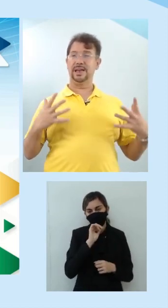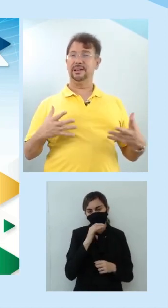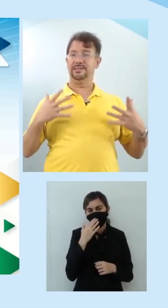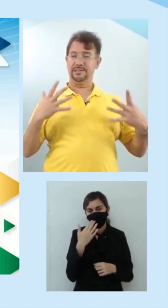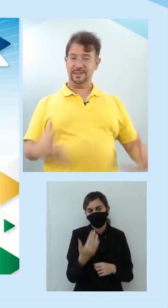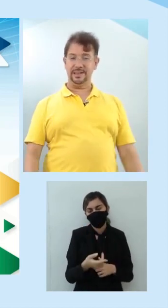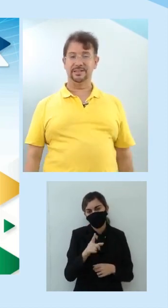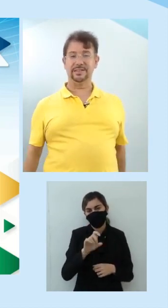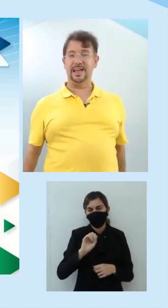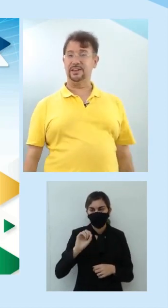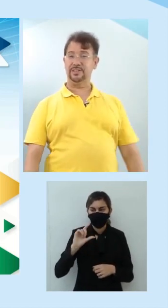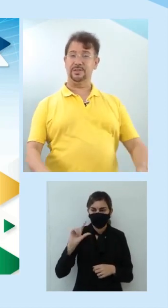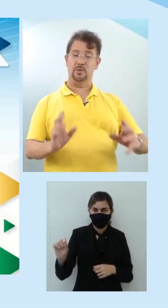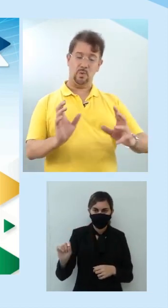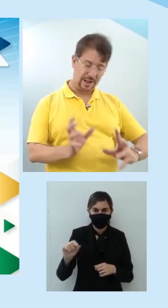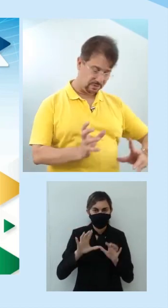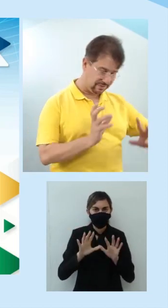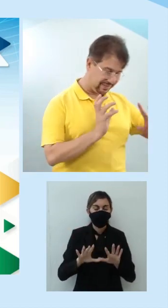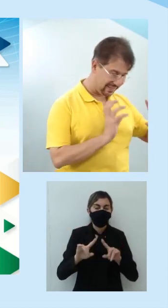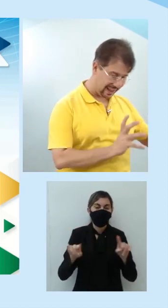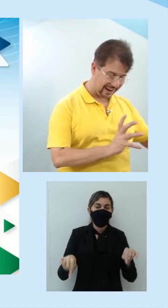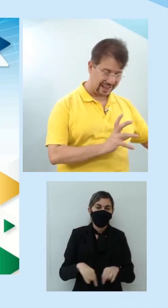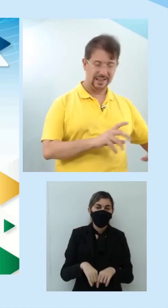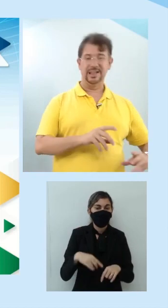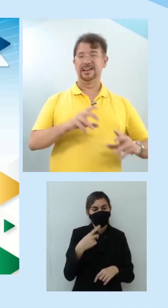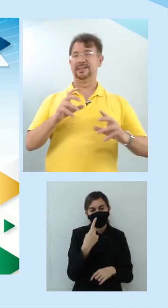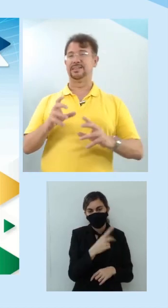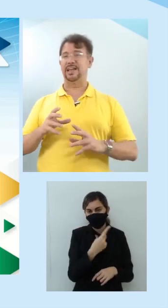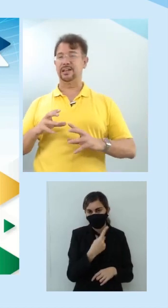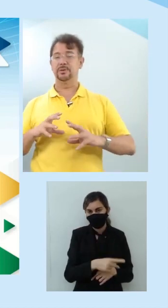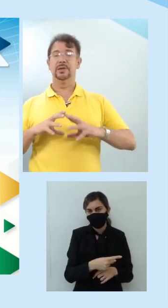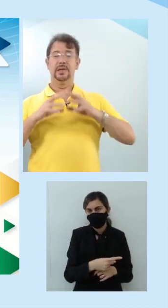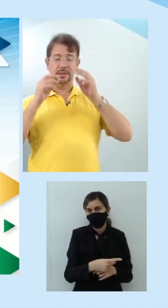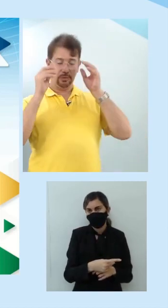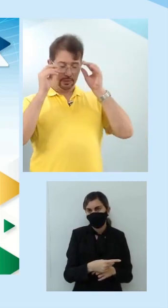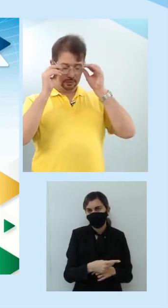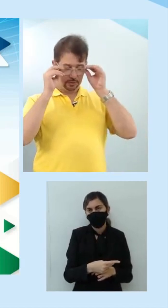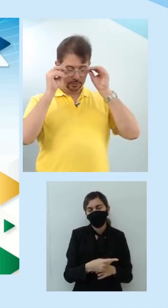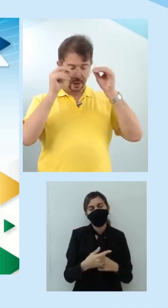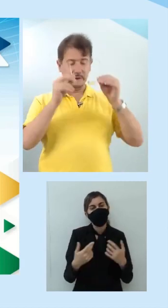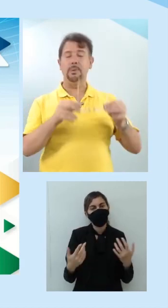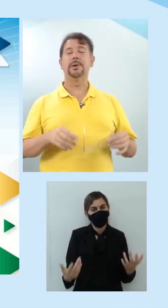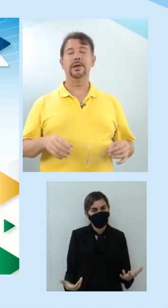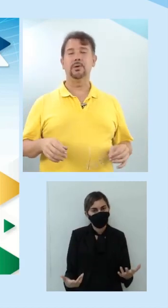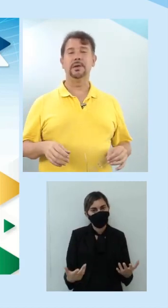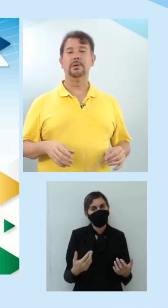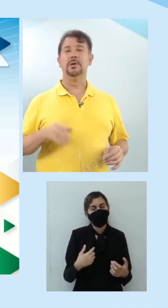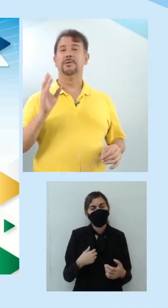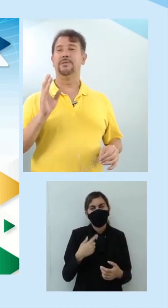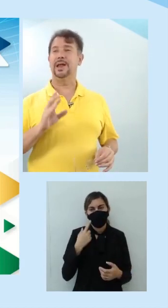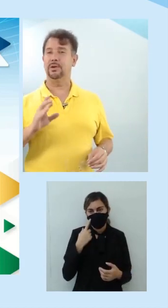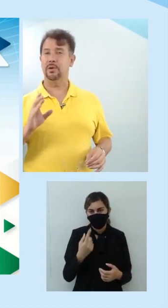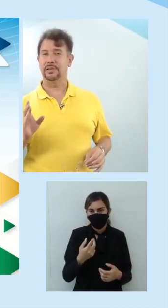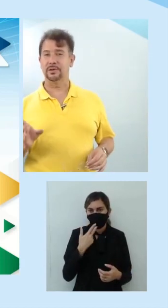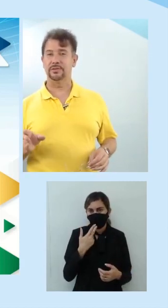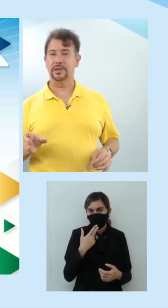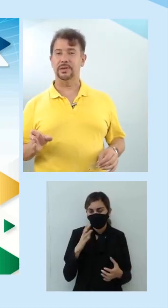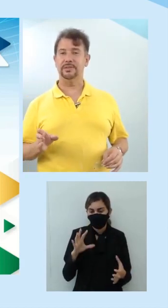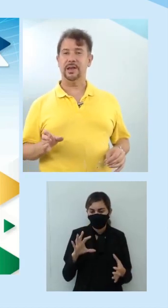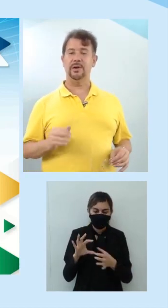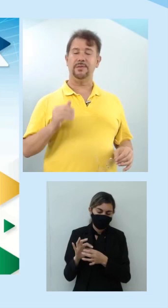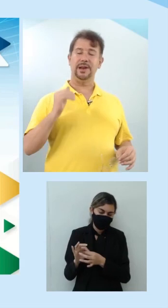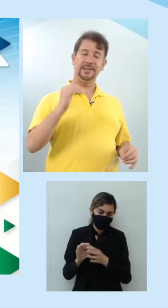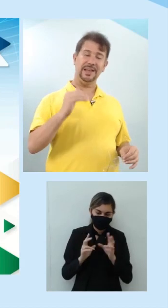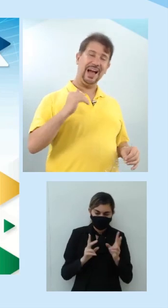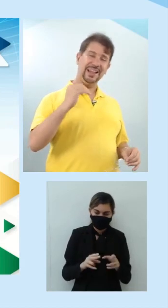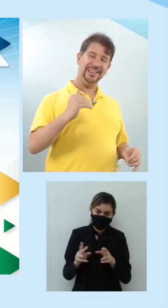que ela saísse. Ela estava no quarto dela, certo? Então vejam só, acompanhem comigo. Falar de coesão